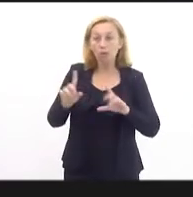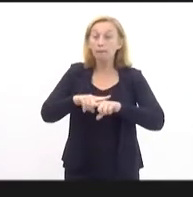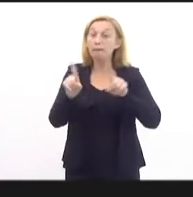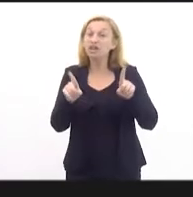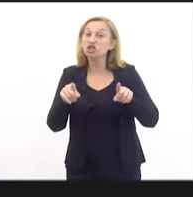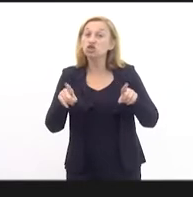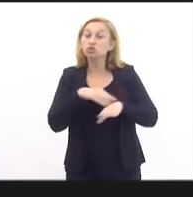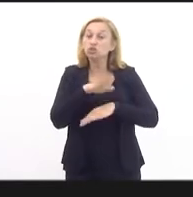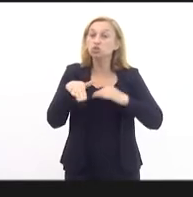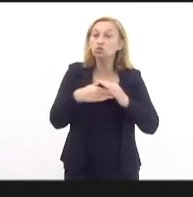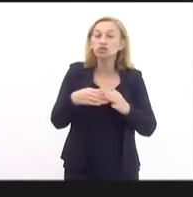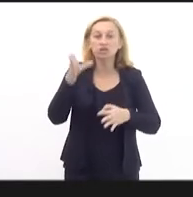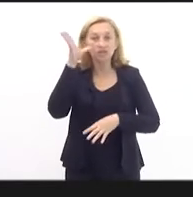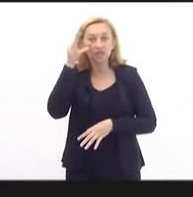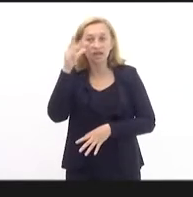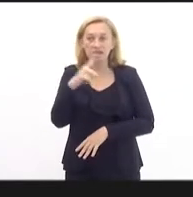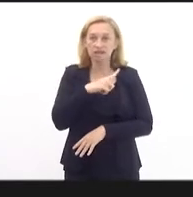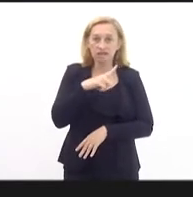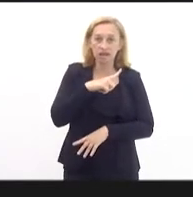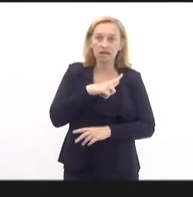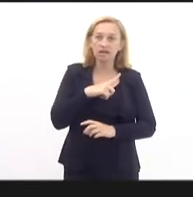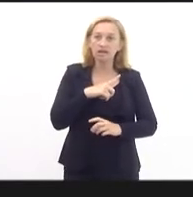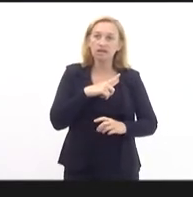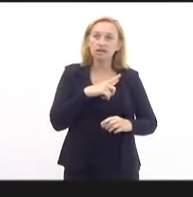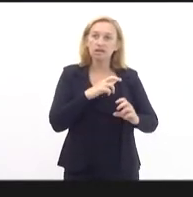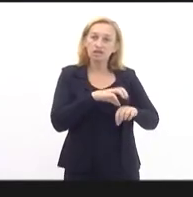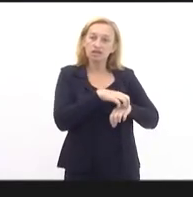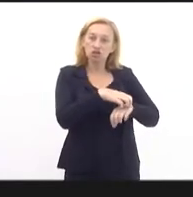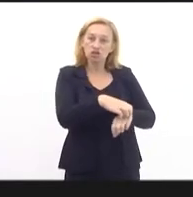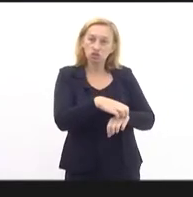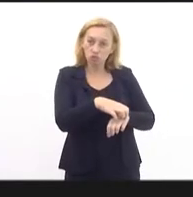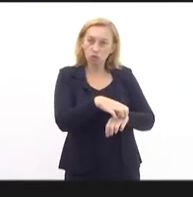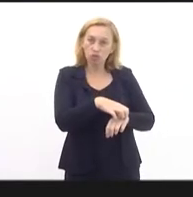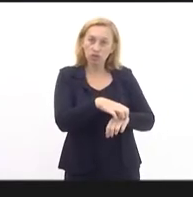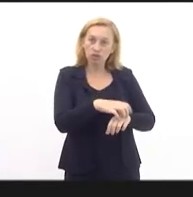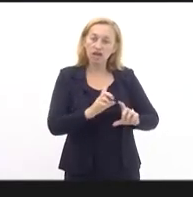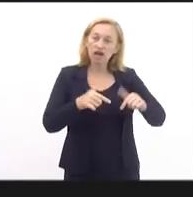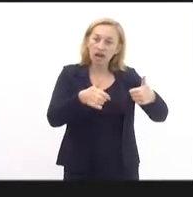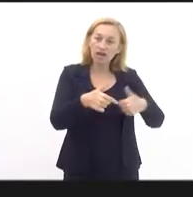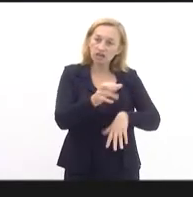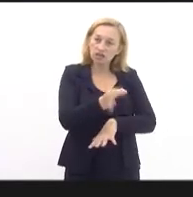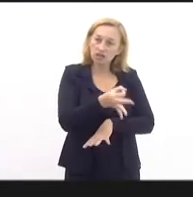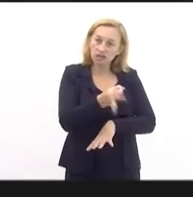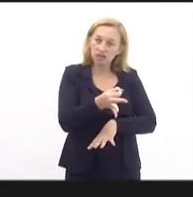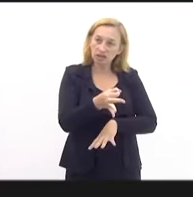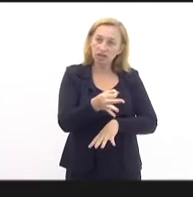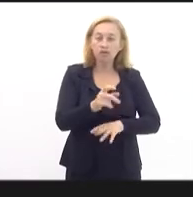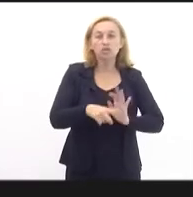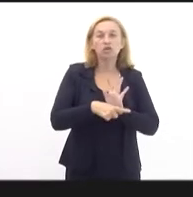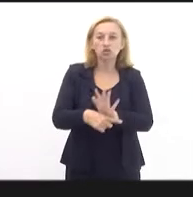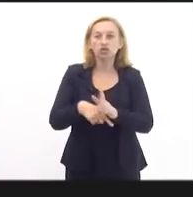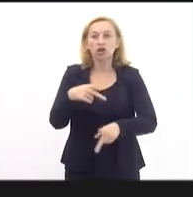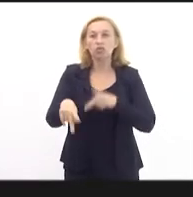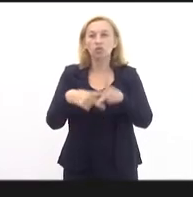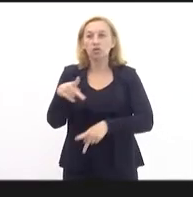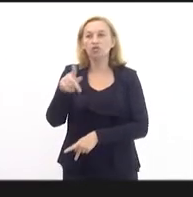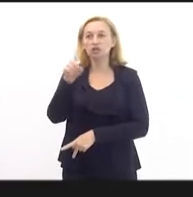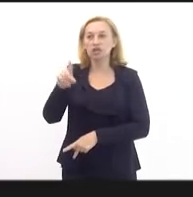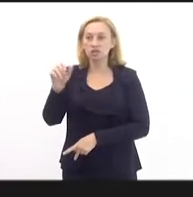têm interesse de que esse sistema funcione em prol da população da Zona